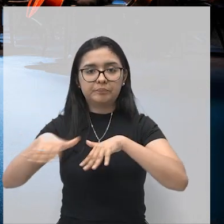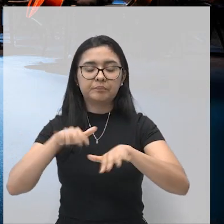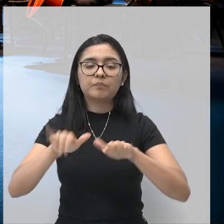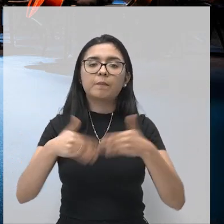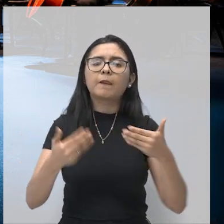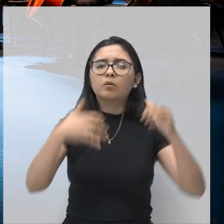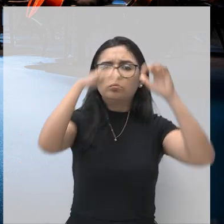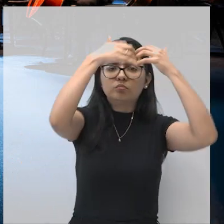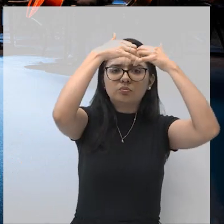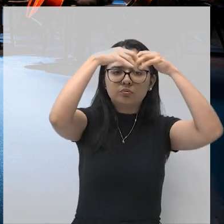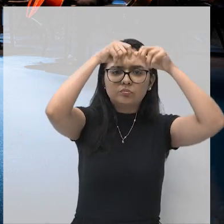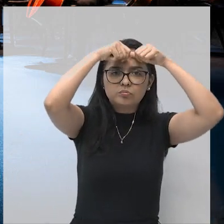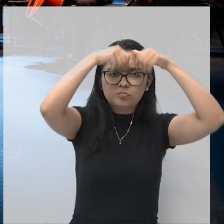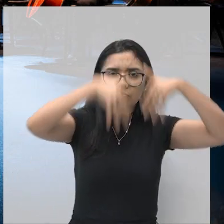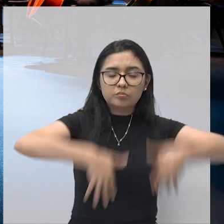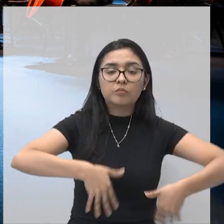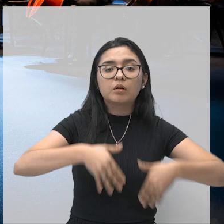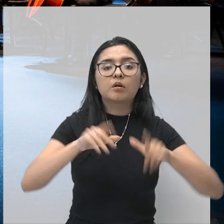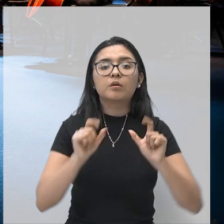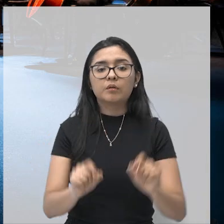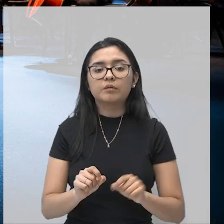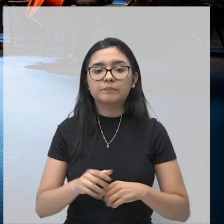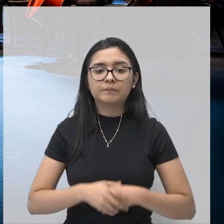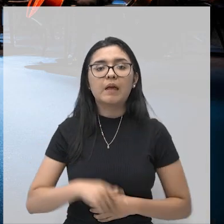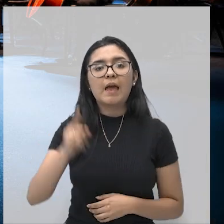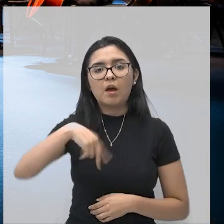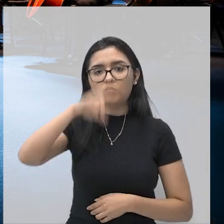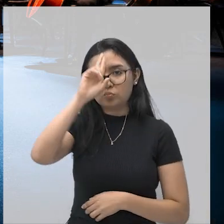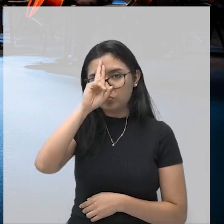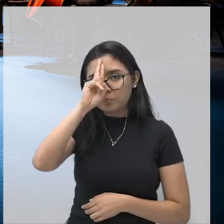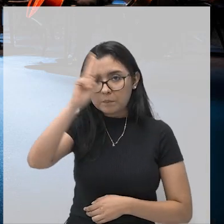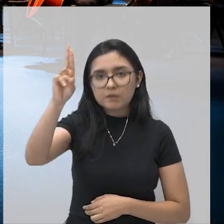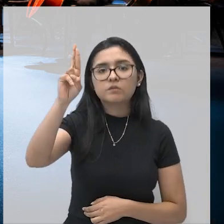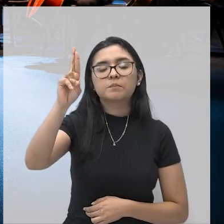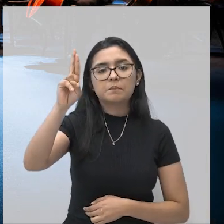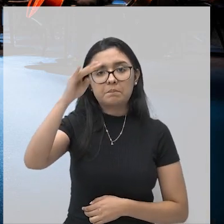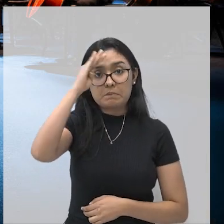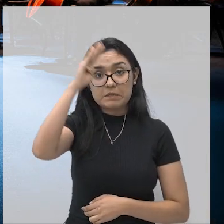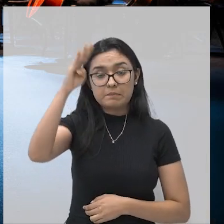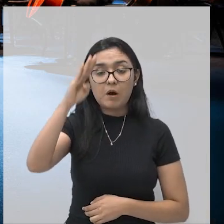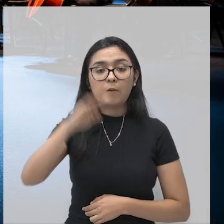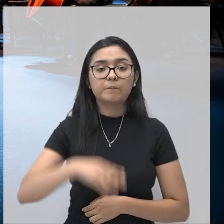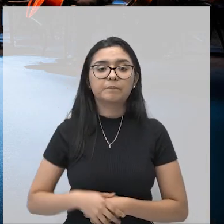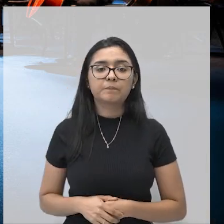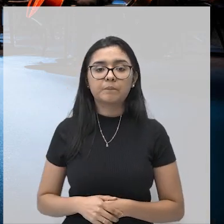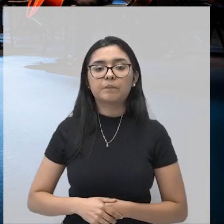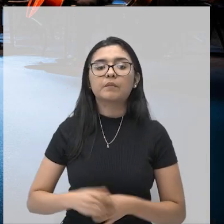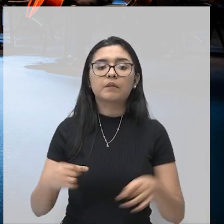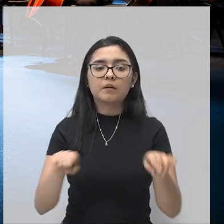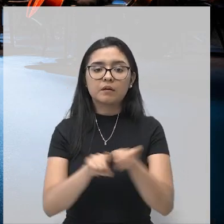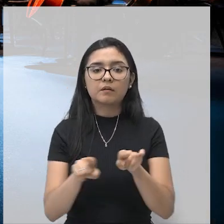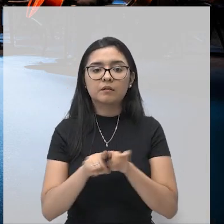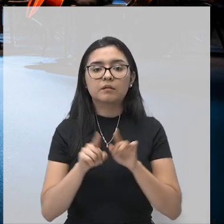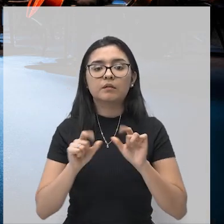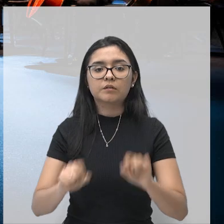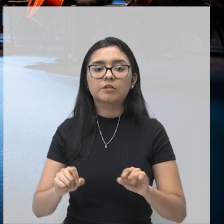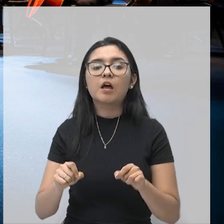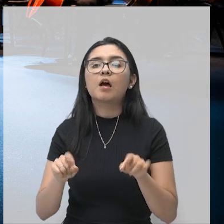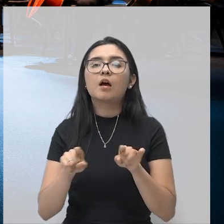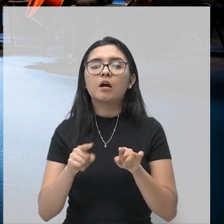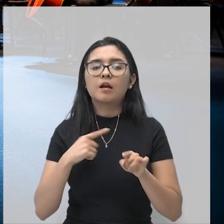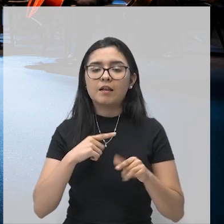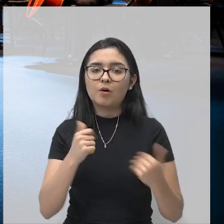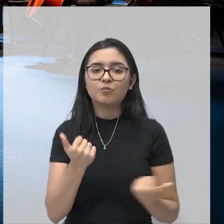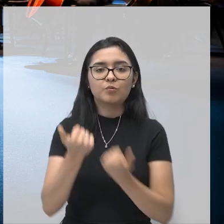sistema nervoso central é o maestro. O sistema nervoso periférico é o